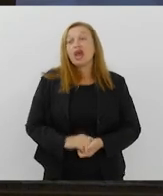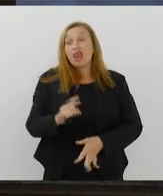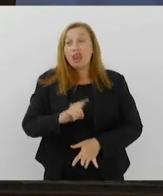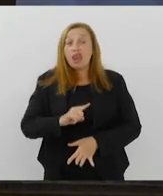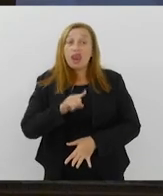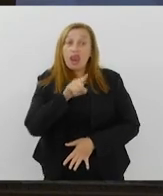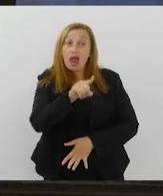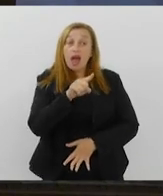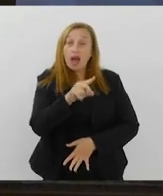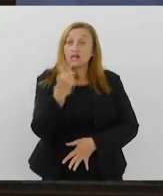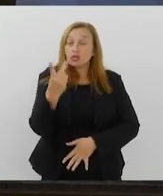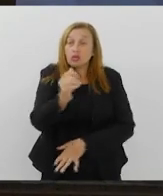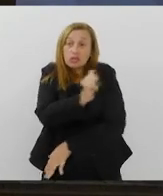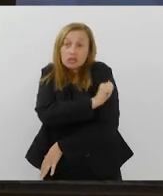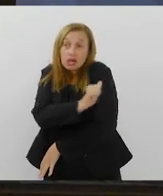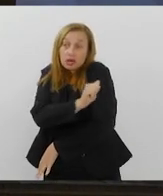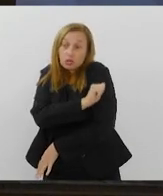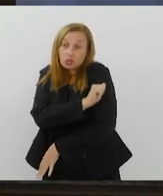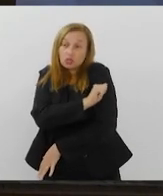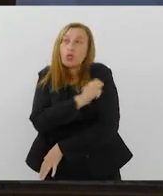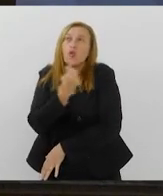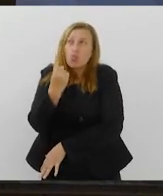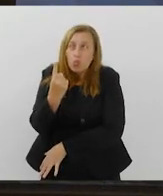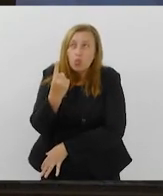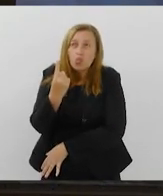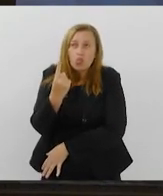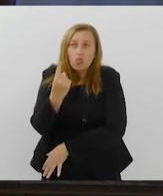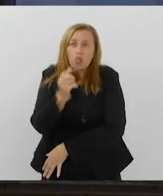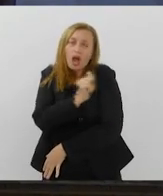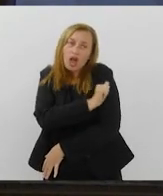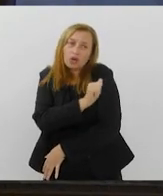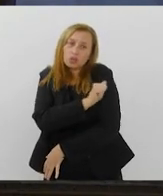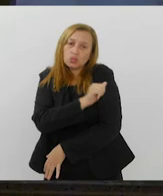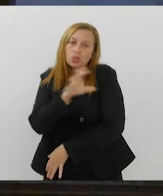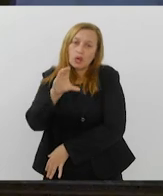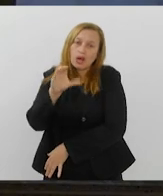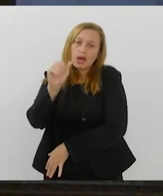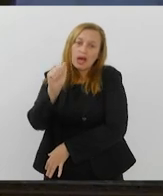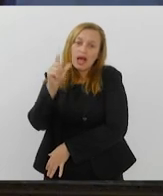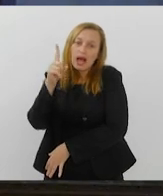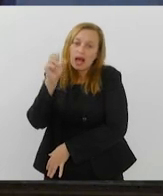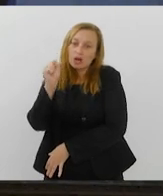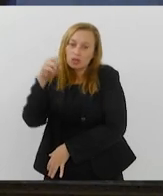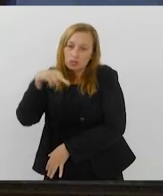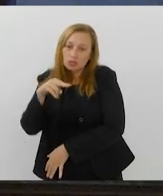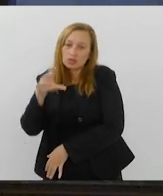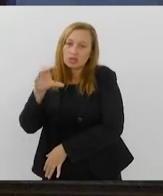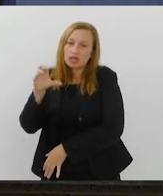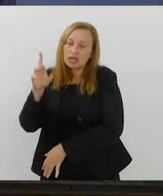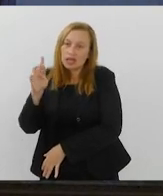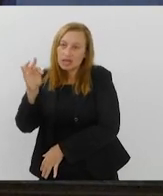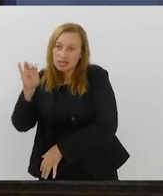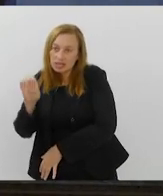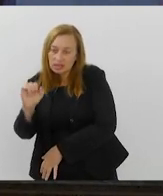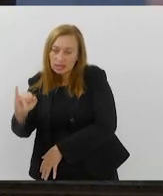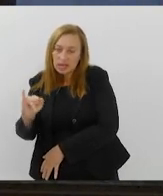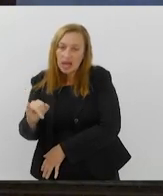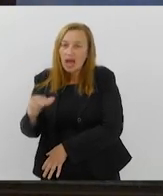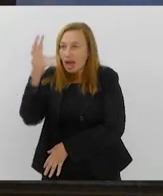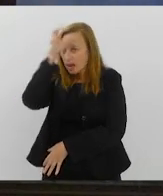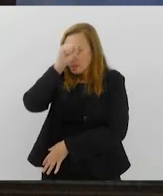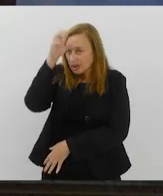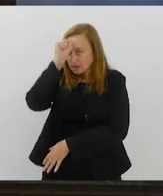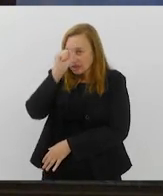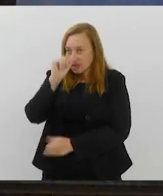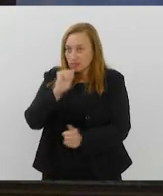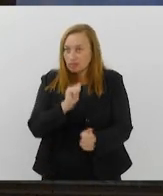dois alunos dele, pelo menos um aluno dele, foi o Carlos Grace, aprendendo essa arte ensinou